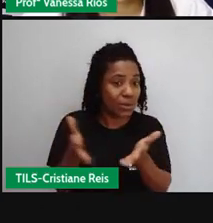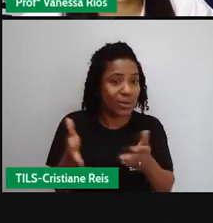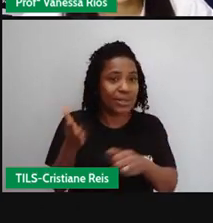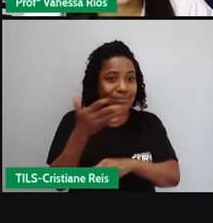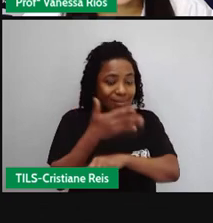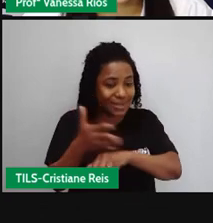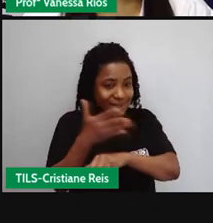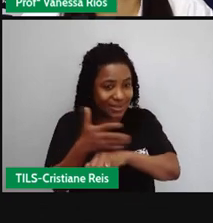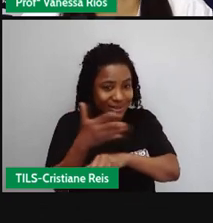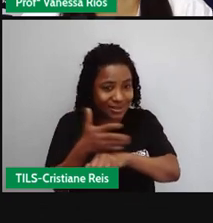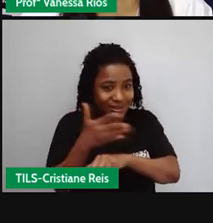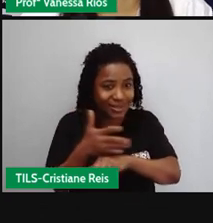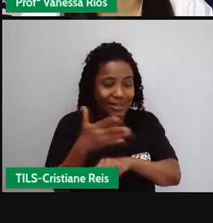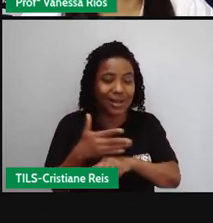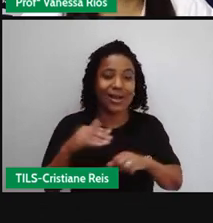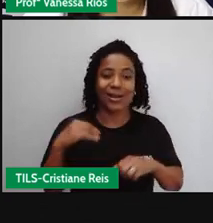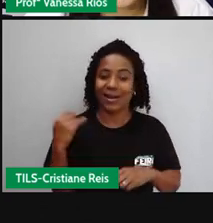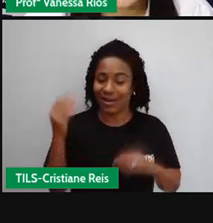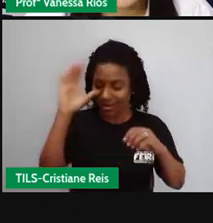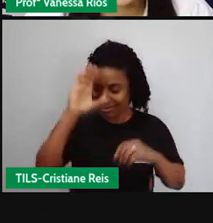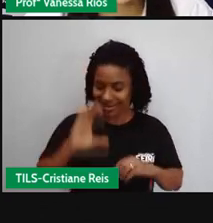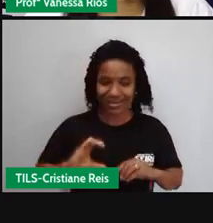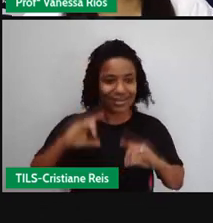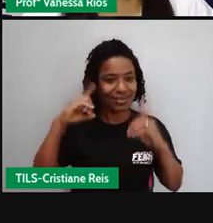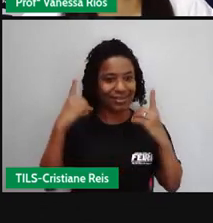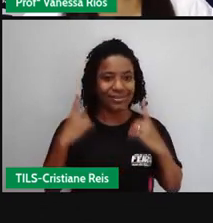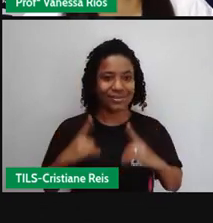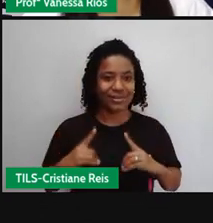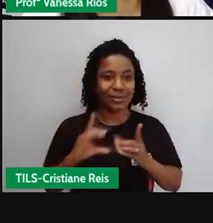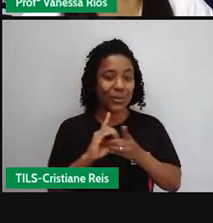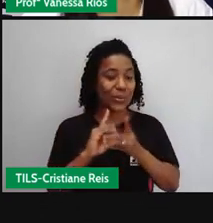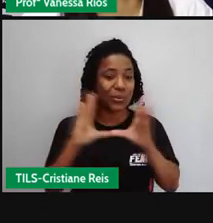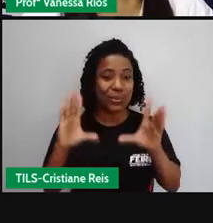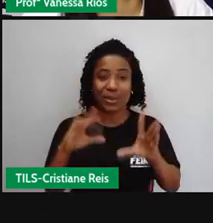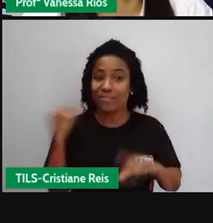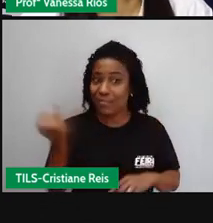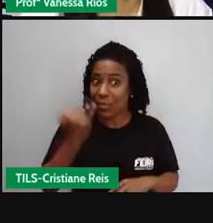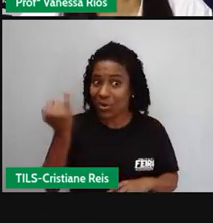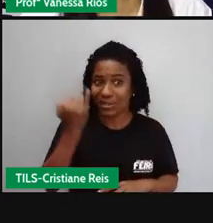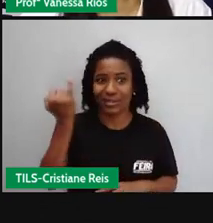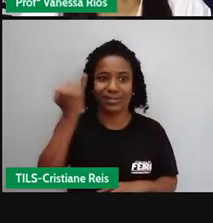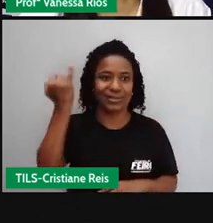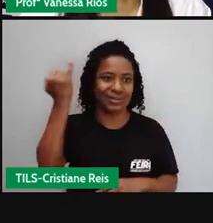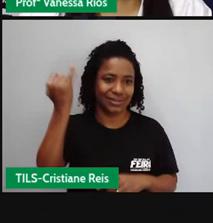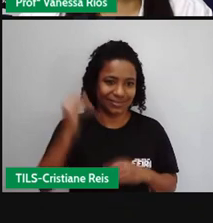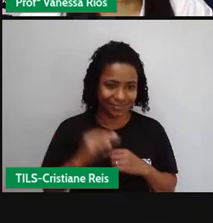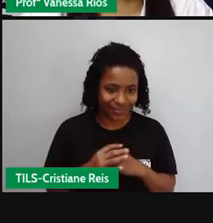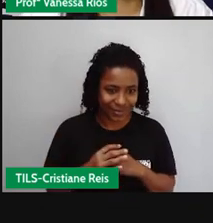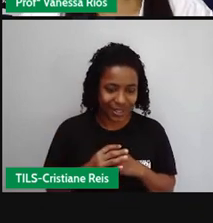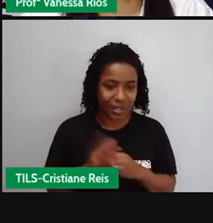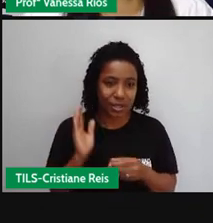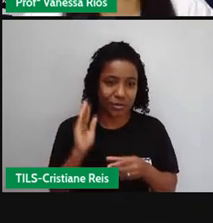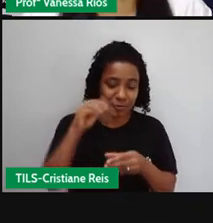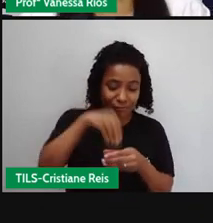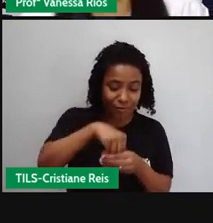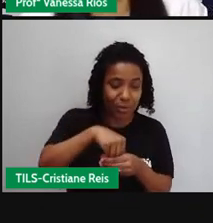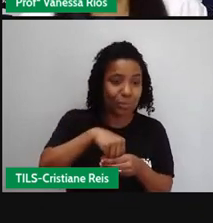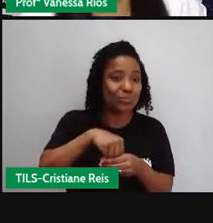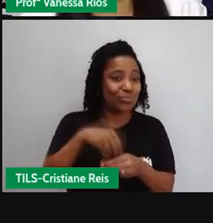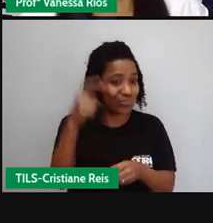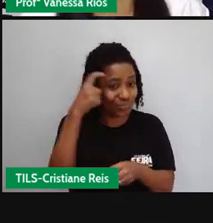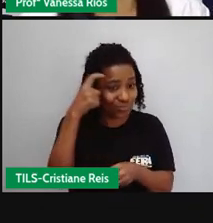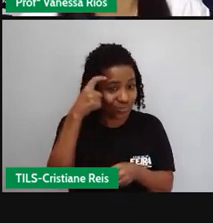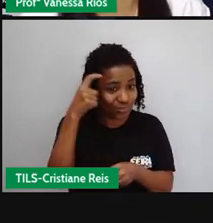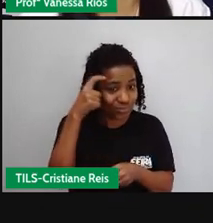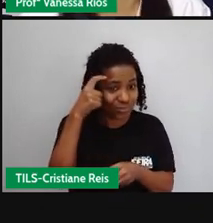da cidadania, a importância da democracia, a importância do voto. E votar consciente é saber de tudo